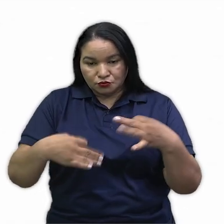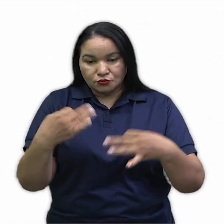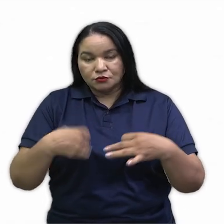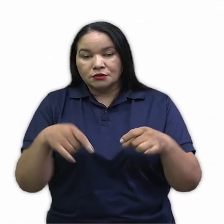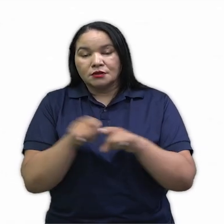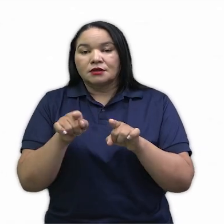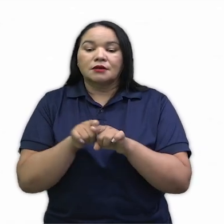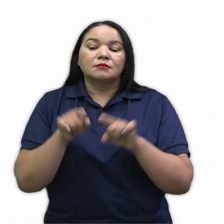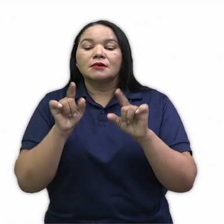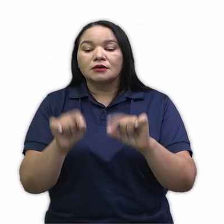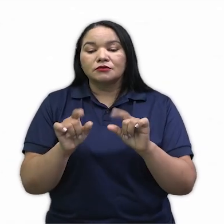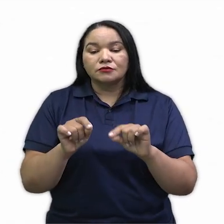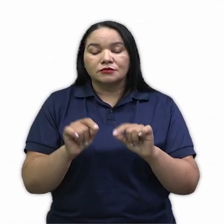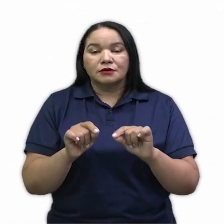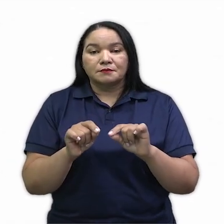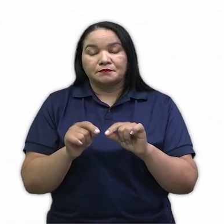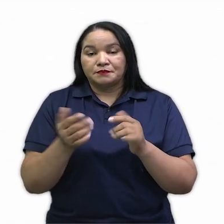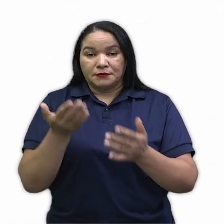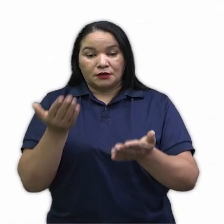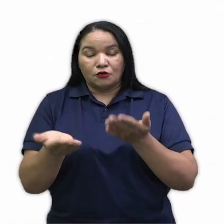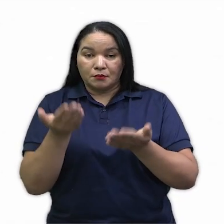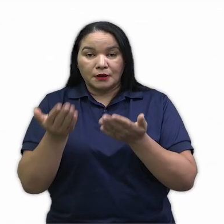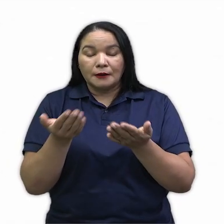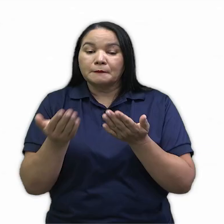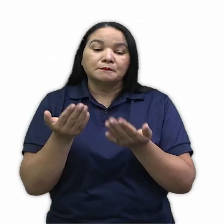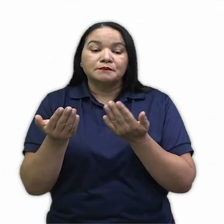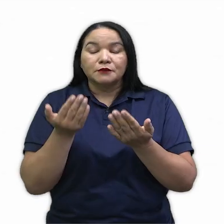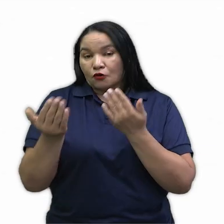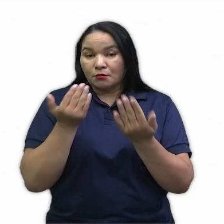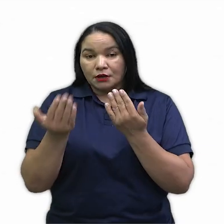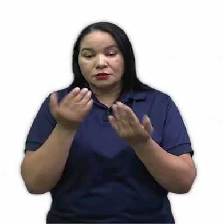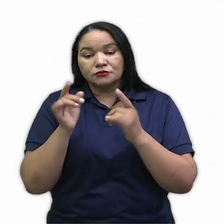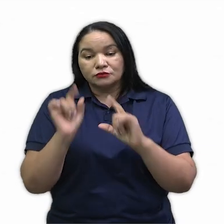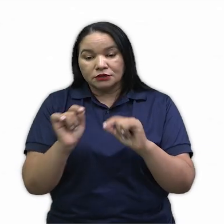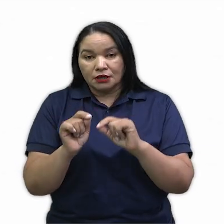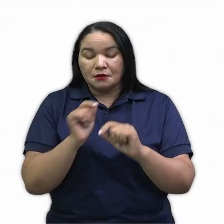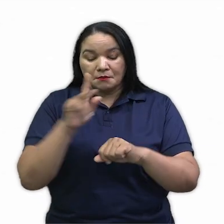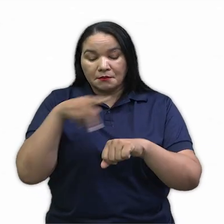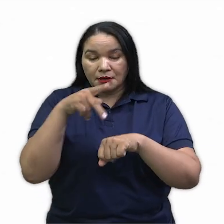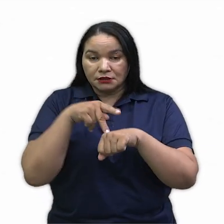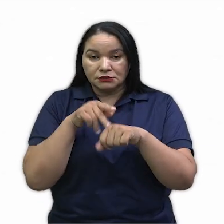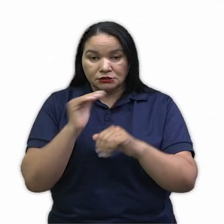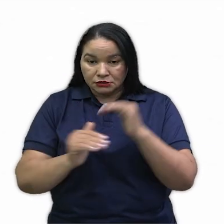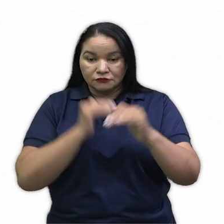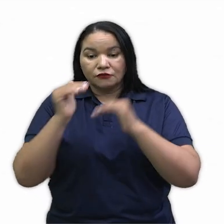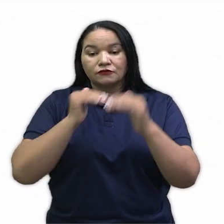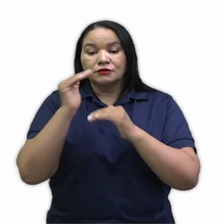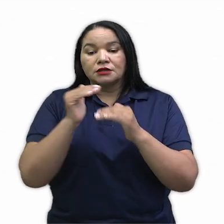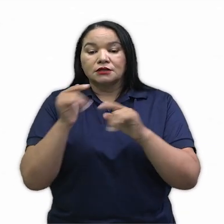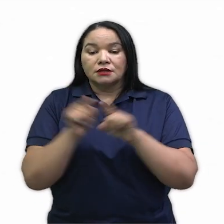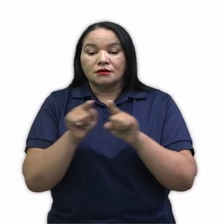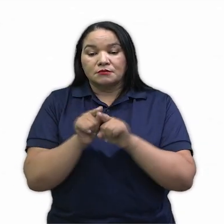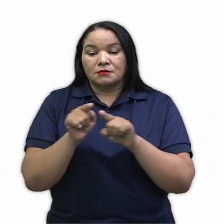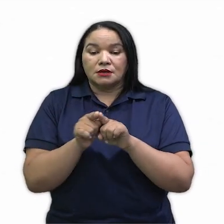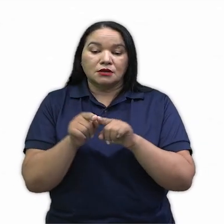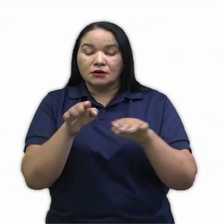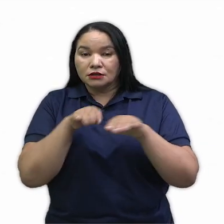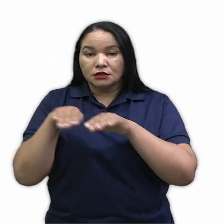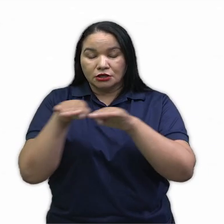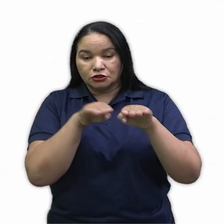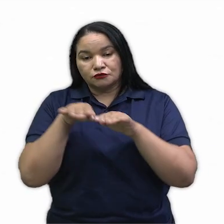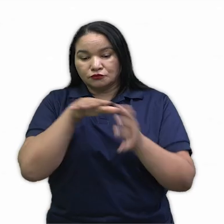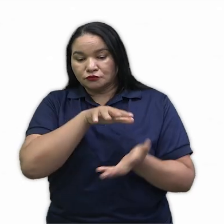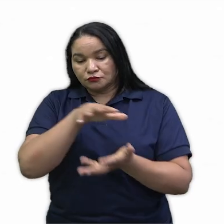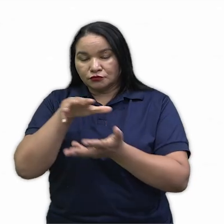ambiente econômico mais justo, né, relacionado aí, sendo comparado com países desenvolvidos, e equitativo